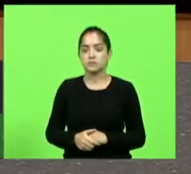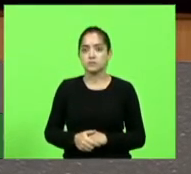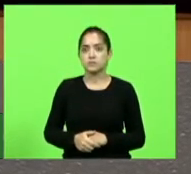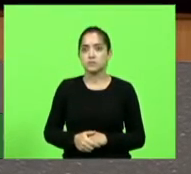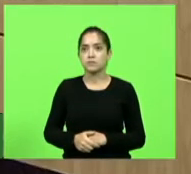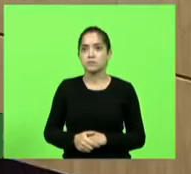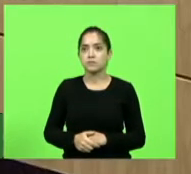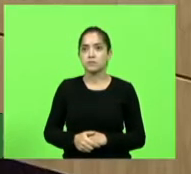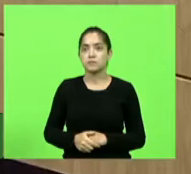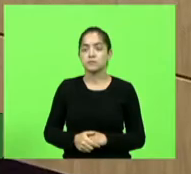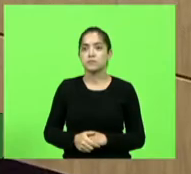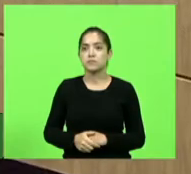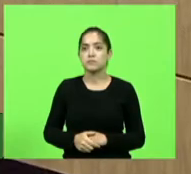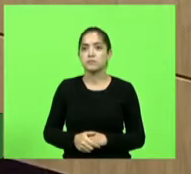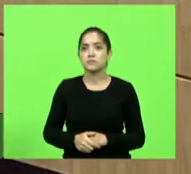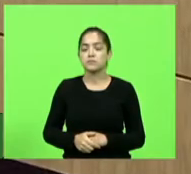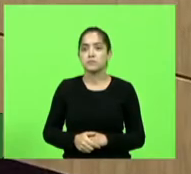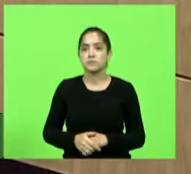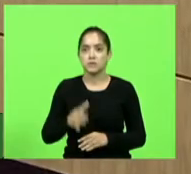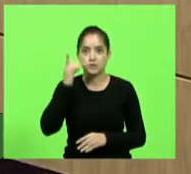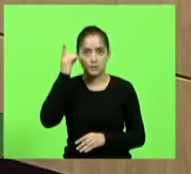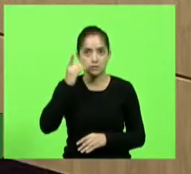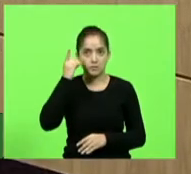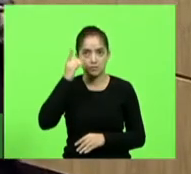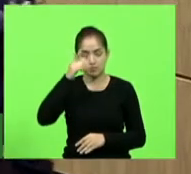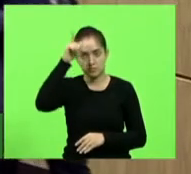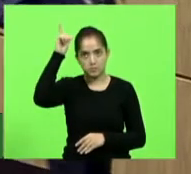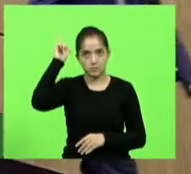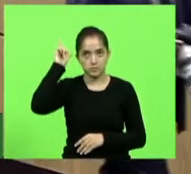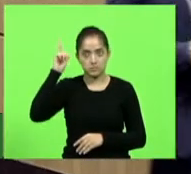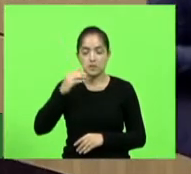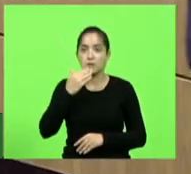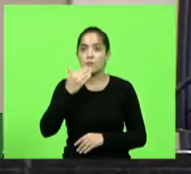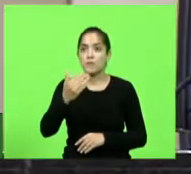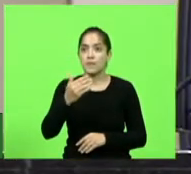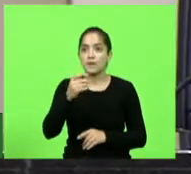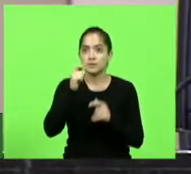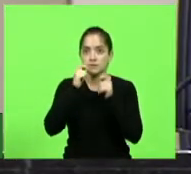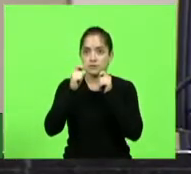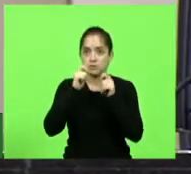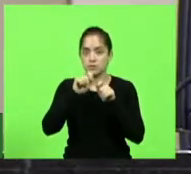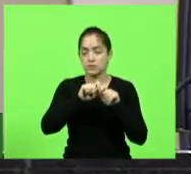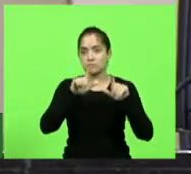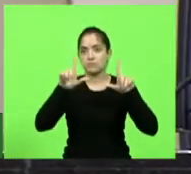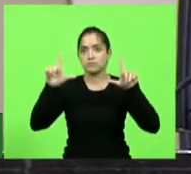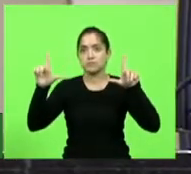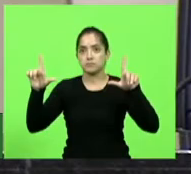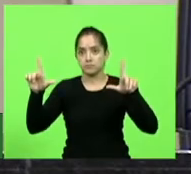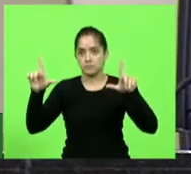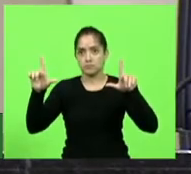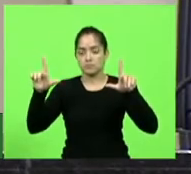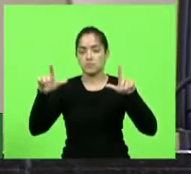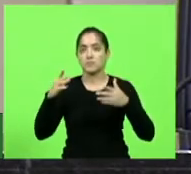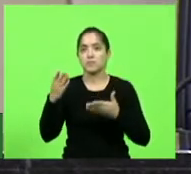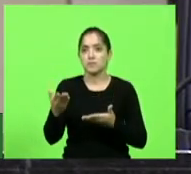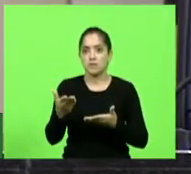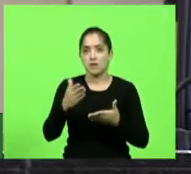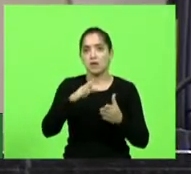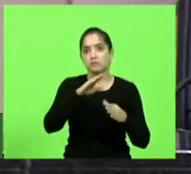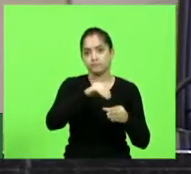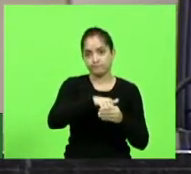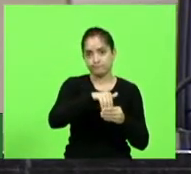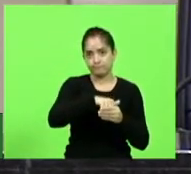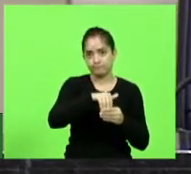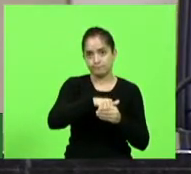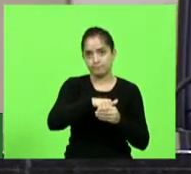Atendendo o requerimento, deputado Sargento Lima, peço assessoria para que abra o painel para que os senhores e senhoras deputados possam exercer seu direito de voto,